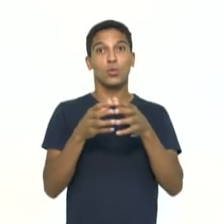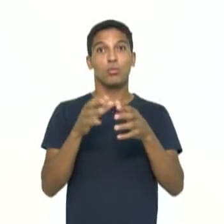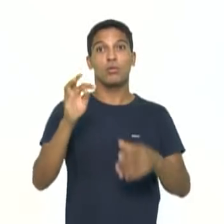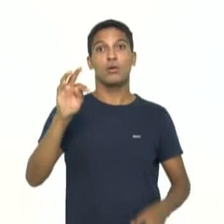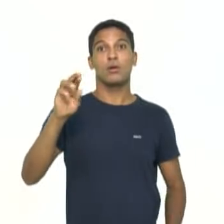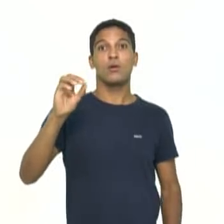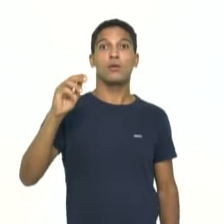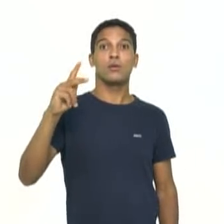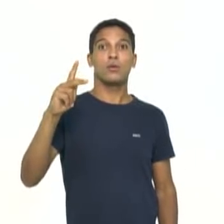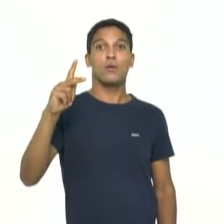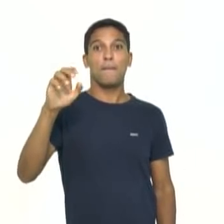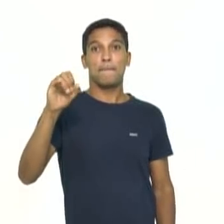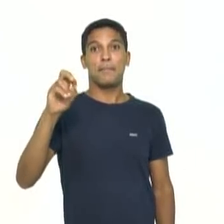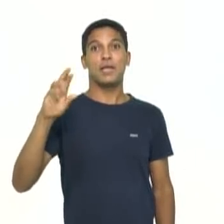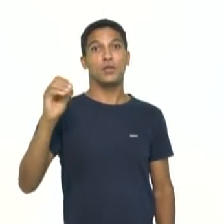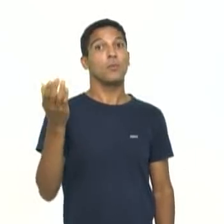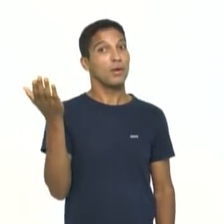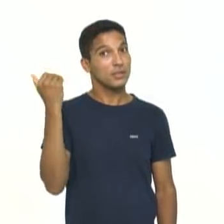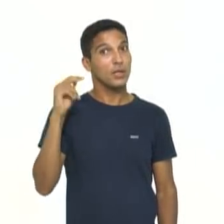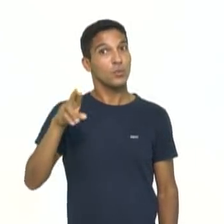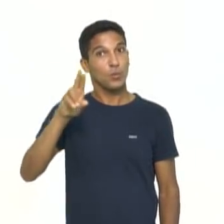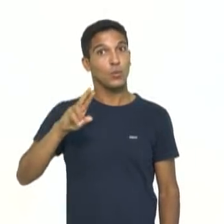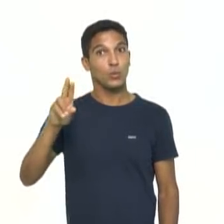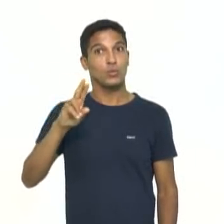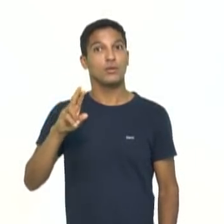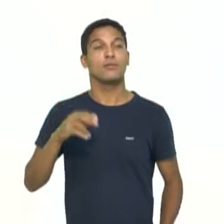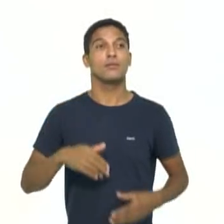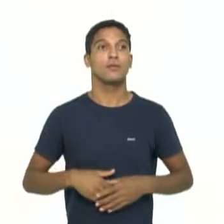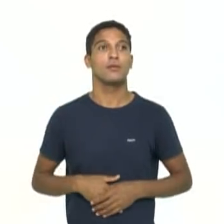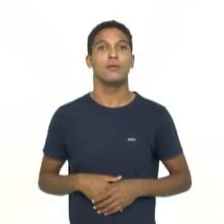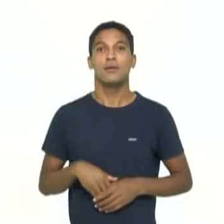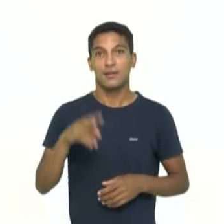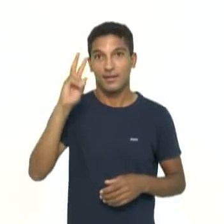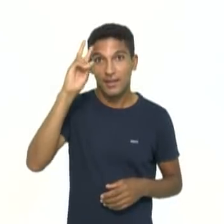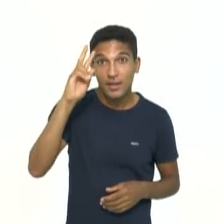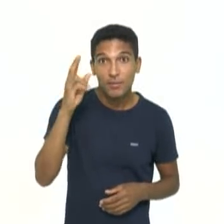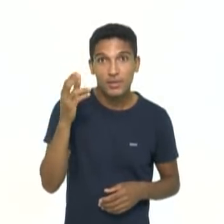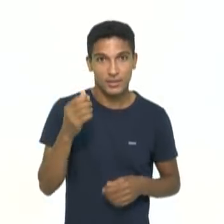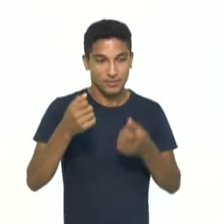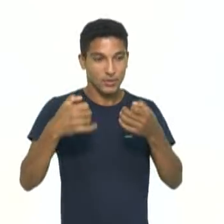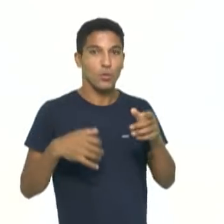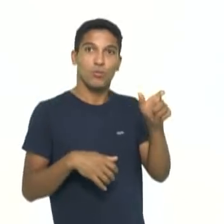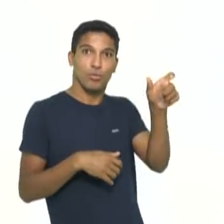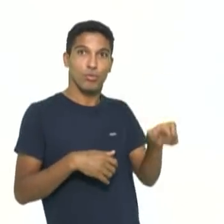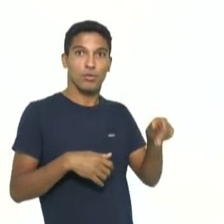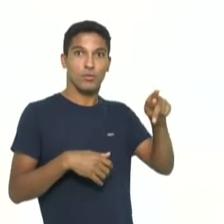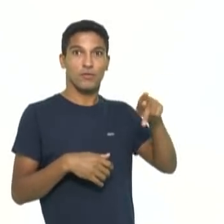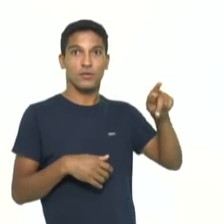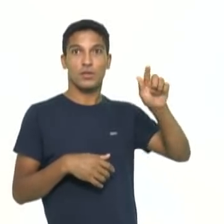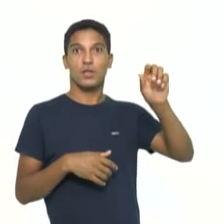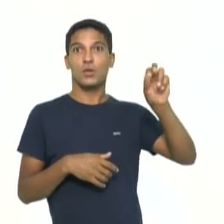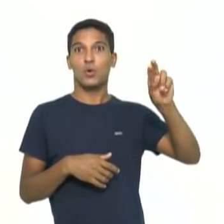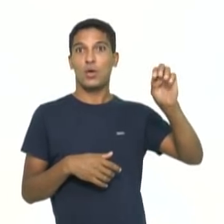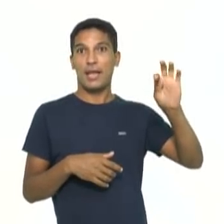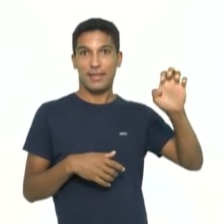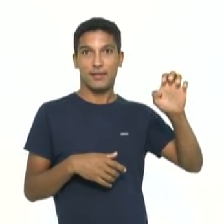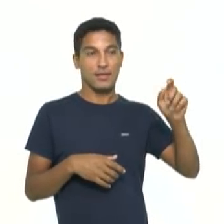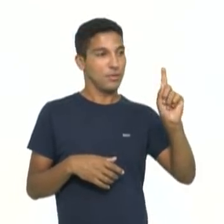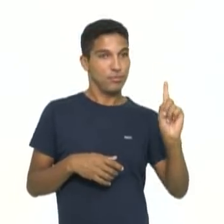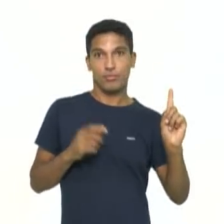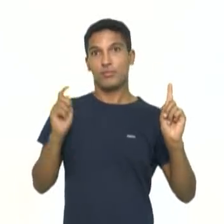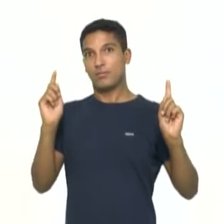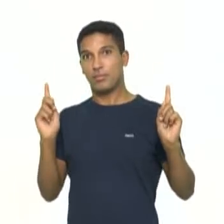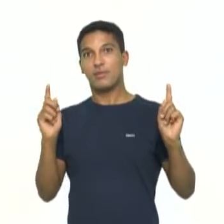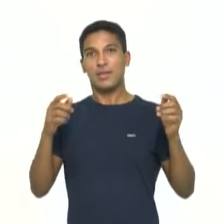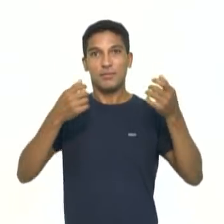Nós já tínhamos falado, quando nós explicamos com a professora Gorete, os trajes, não é verdade? Então, a bota e